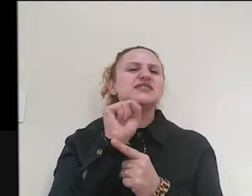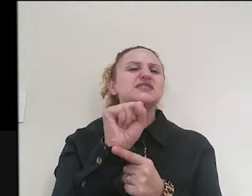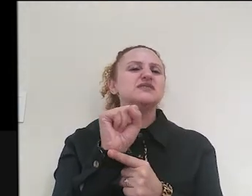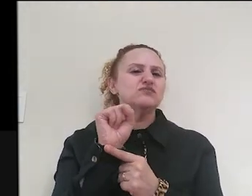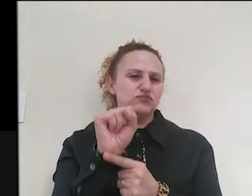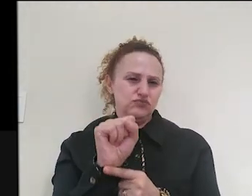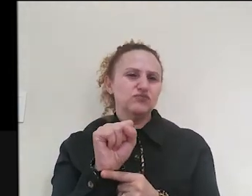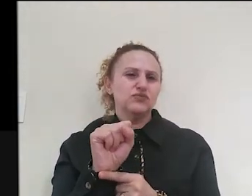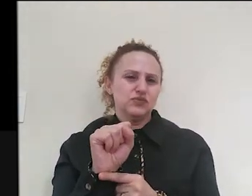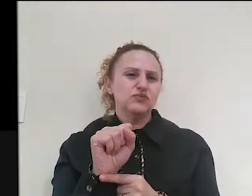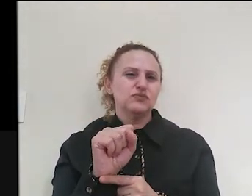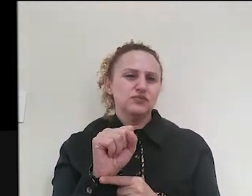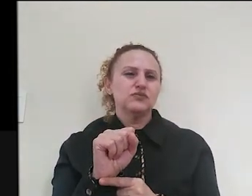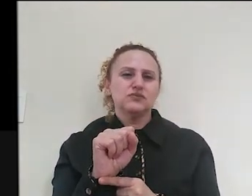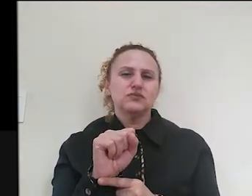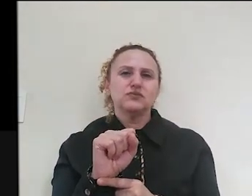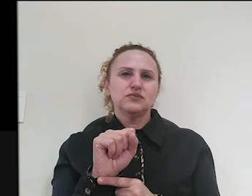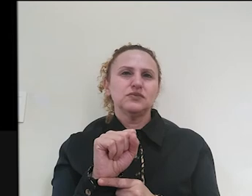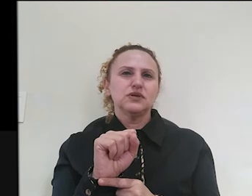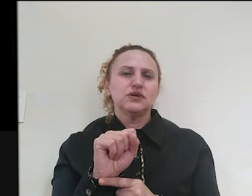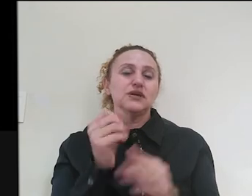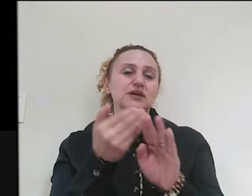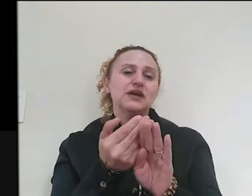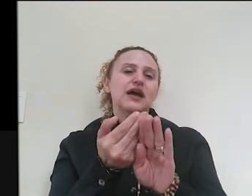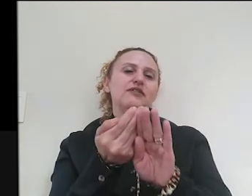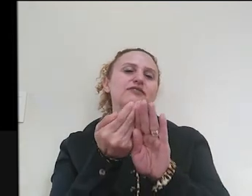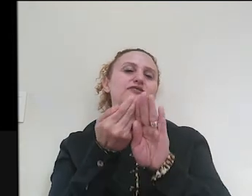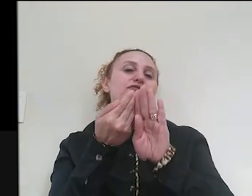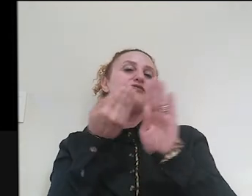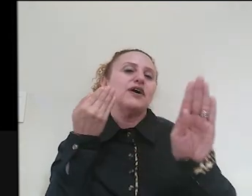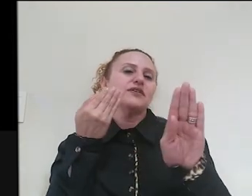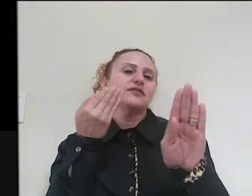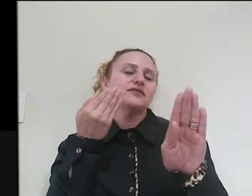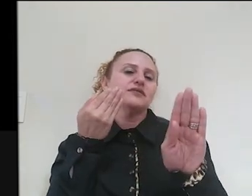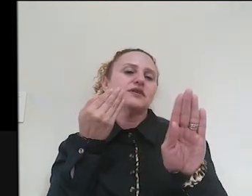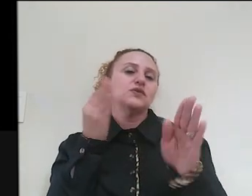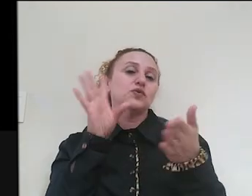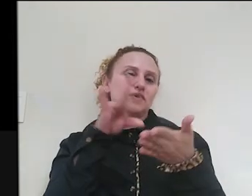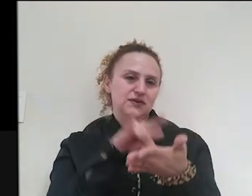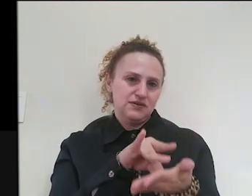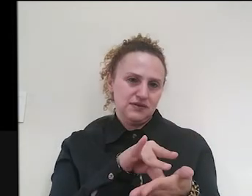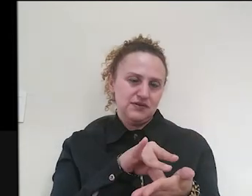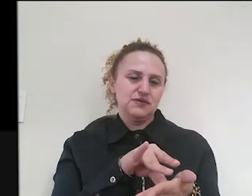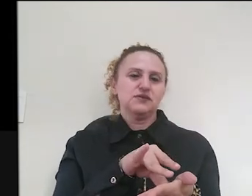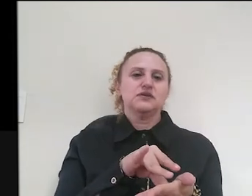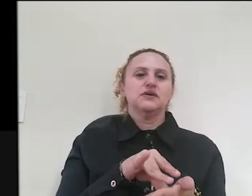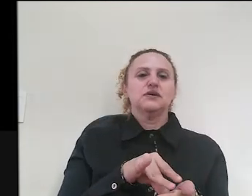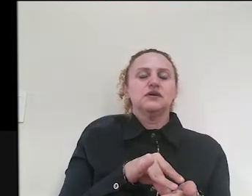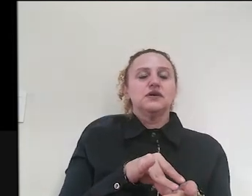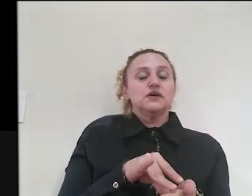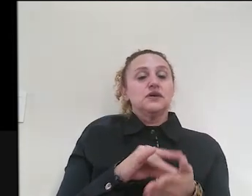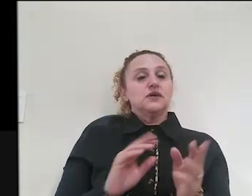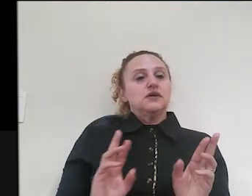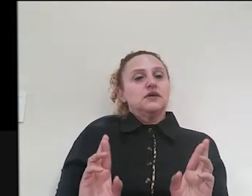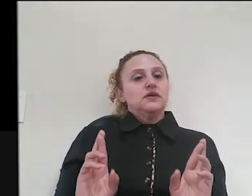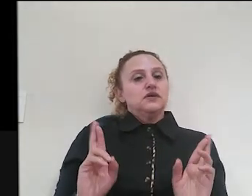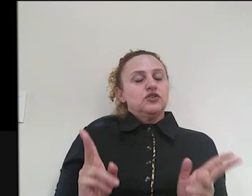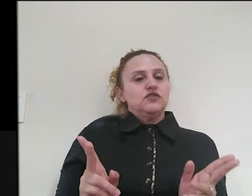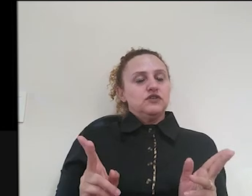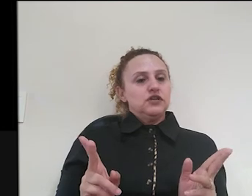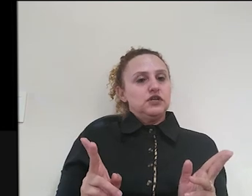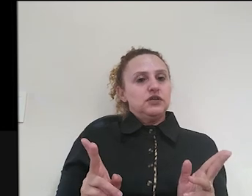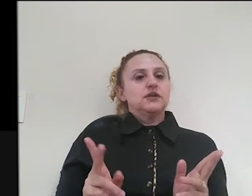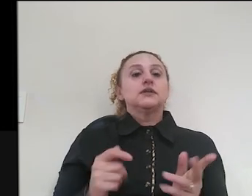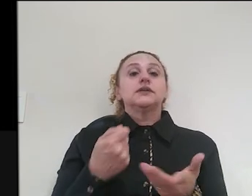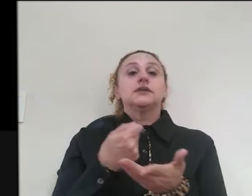pintura se afasta muito do realismo. Aqui a gente tem a figura do Gustave Moreau, também, que foi um importante pintor